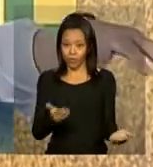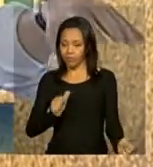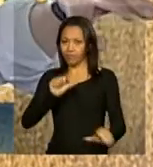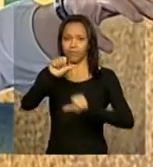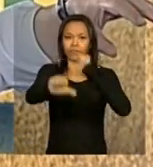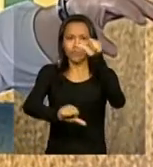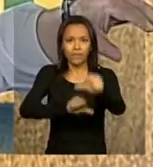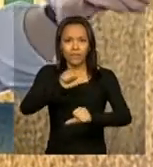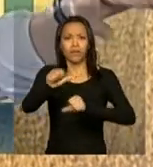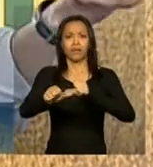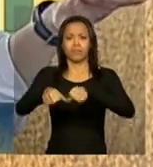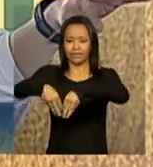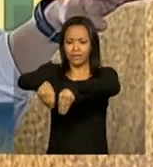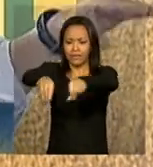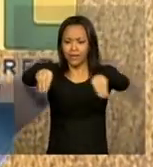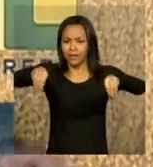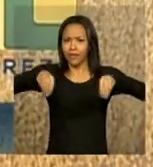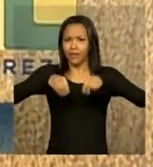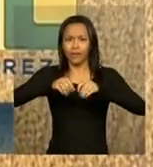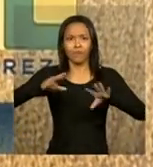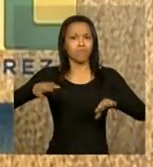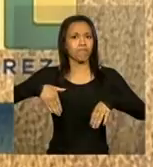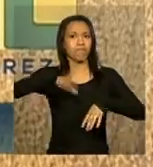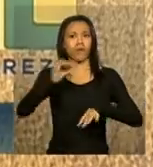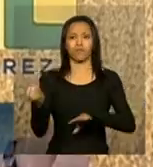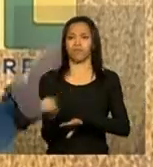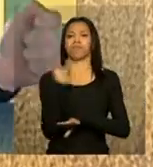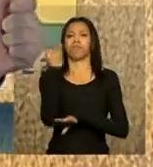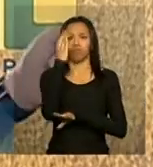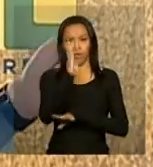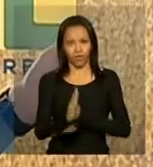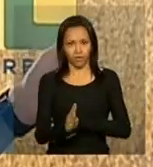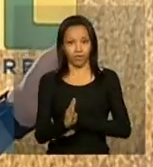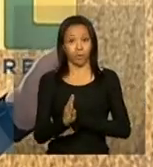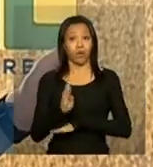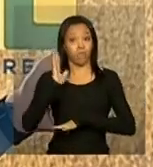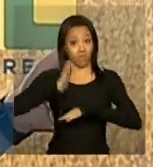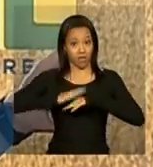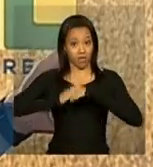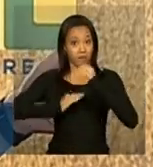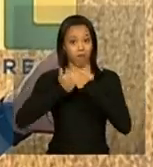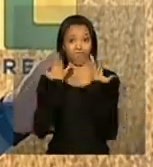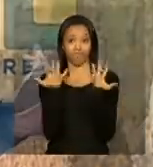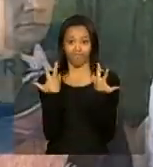transformado nas terras mais valiosas do Brasil, pela mão do homem,